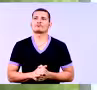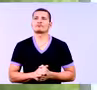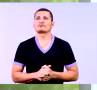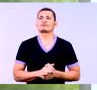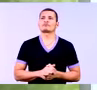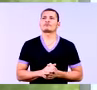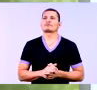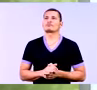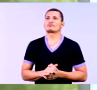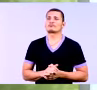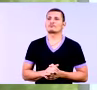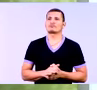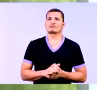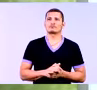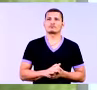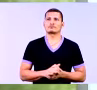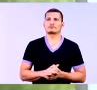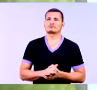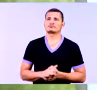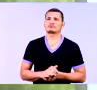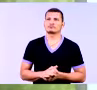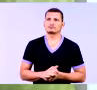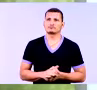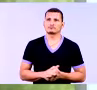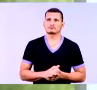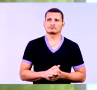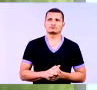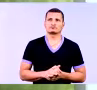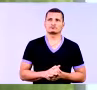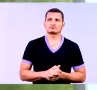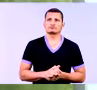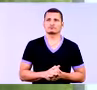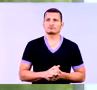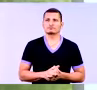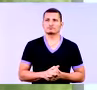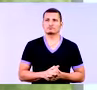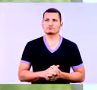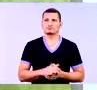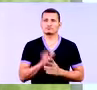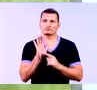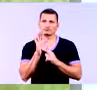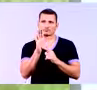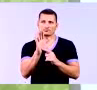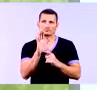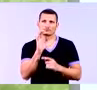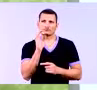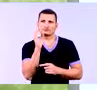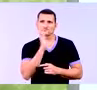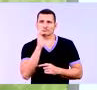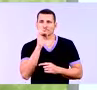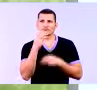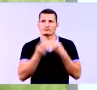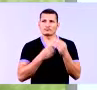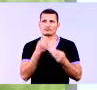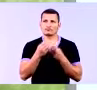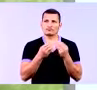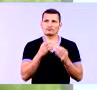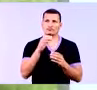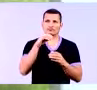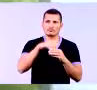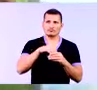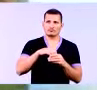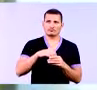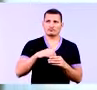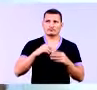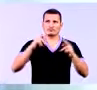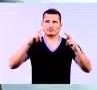sua utilização. Bom, a instalação eu vou mostrar rapidamente como ela é feita dentro de uma página